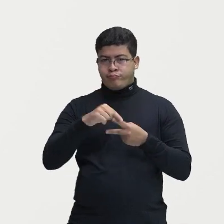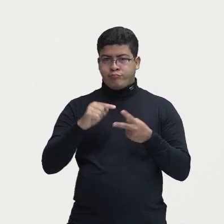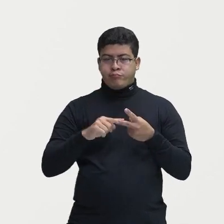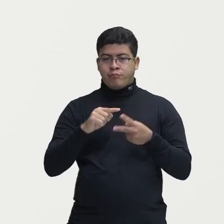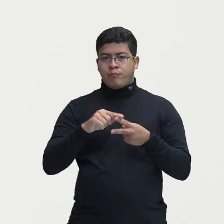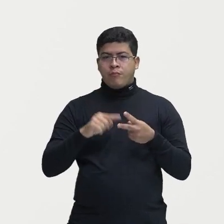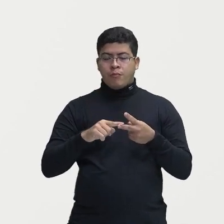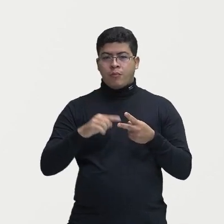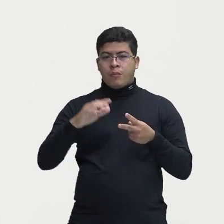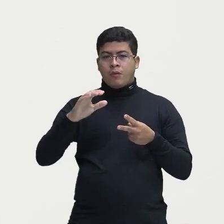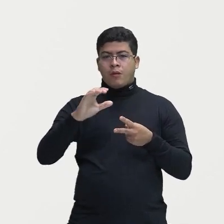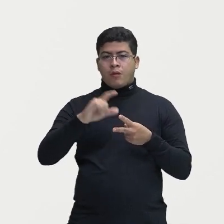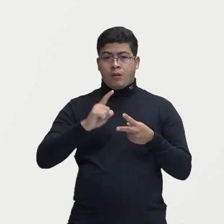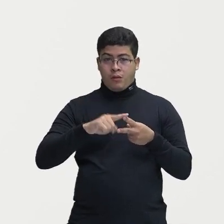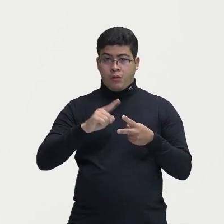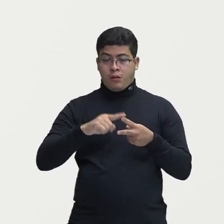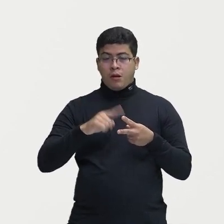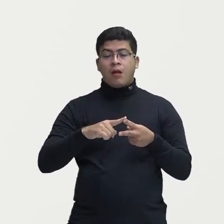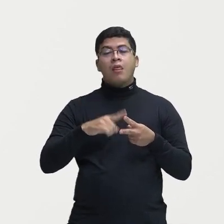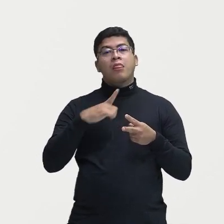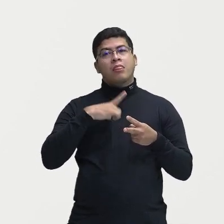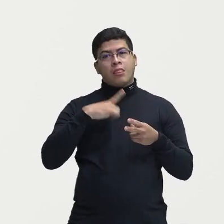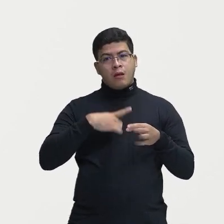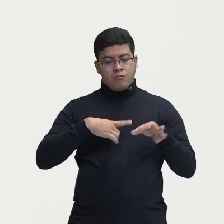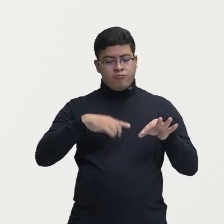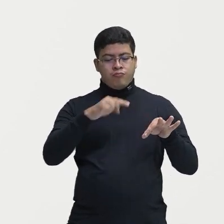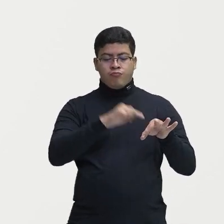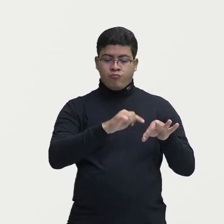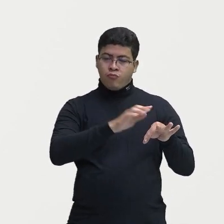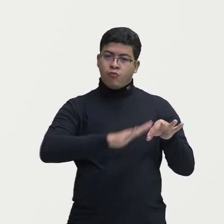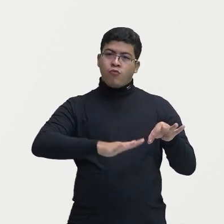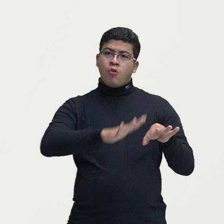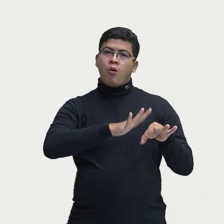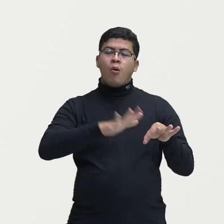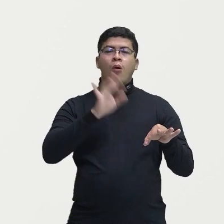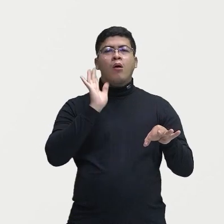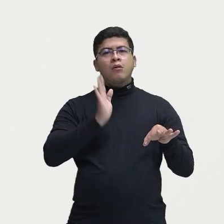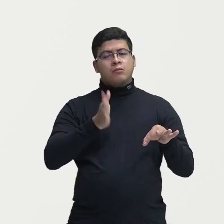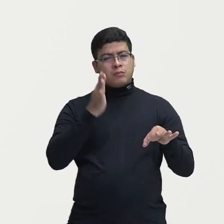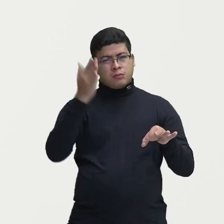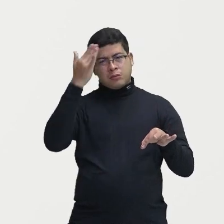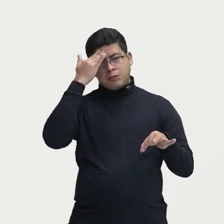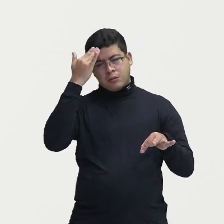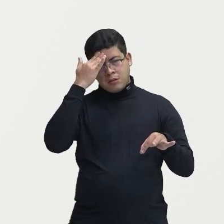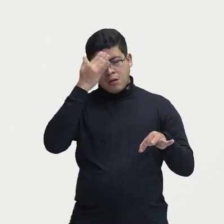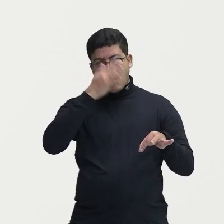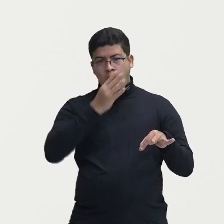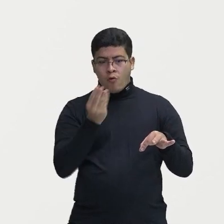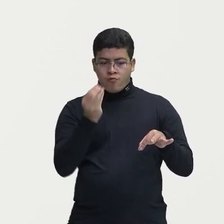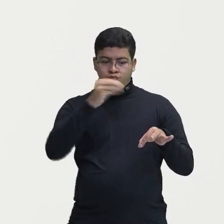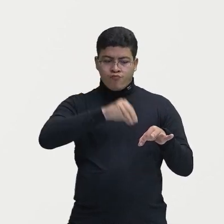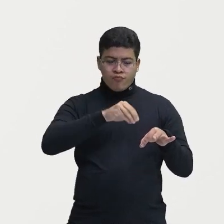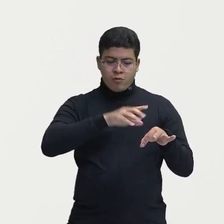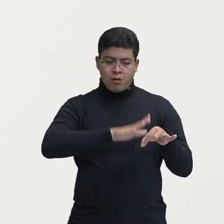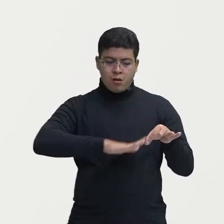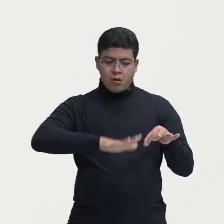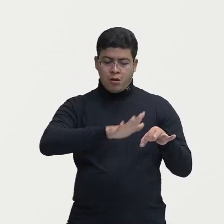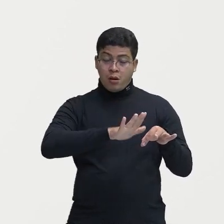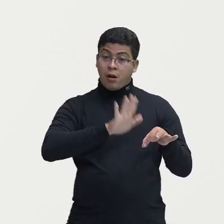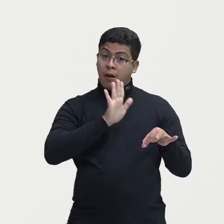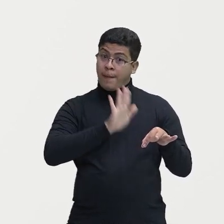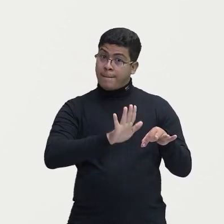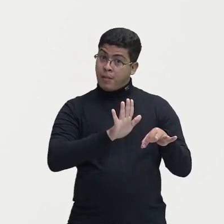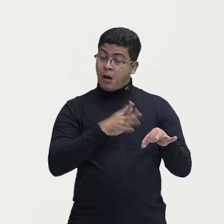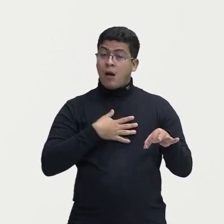candidíase, que também está relacionado com o trato reprodutor, onde esses fungos ficam ali instalados, mas que é